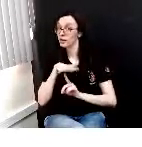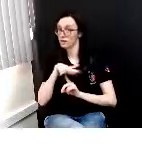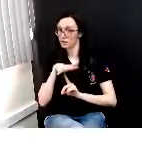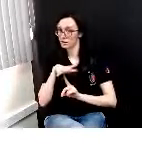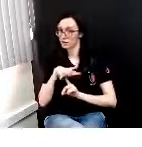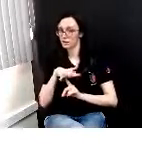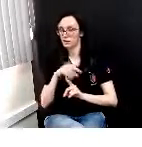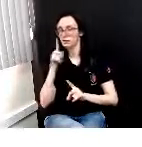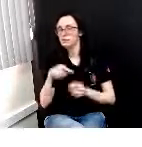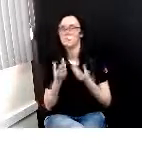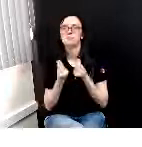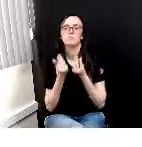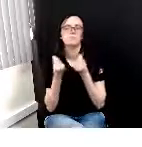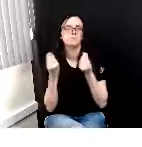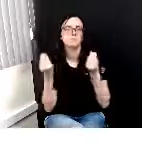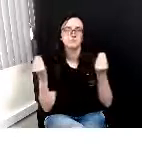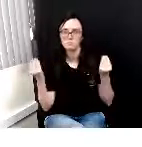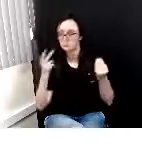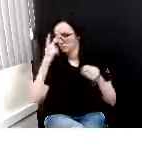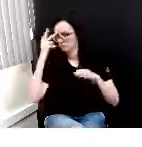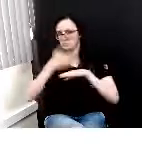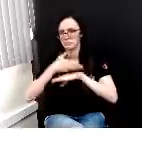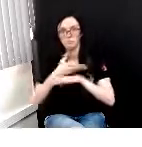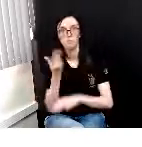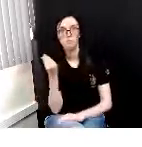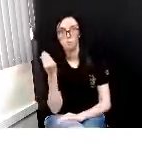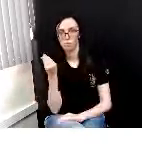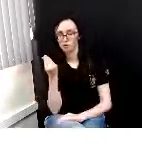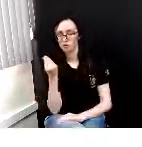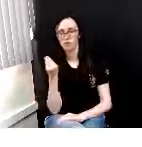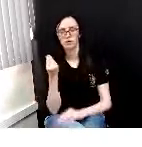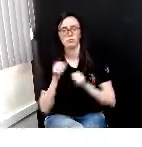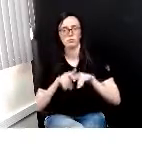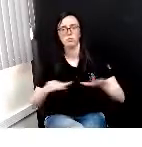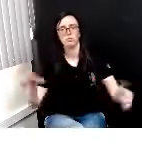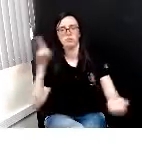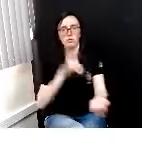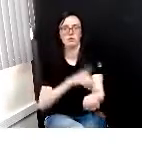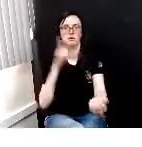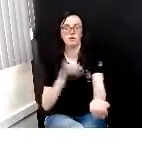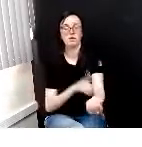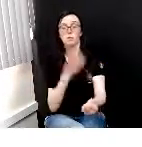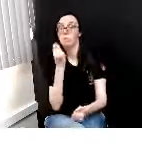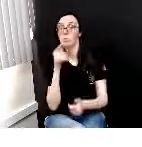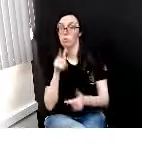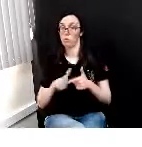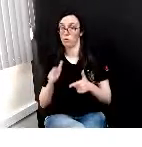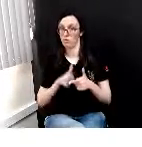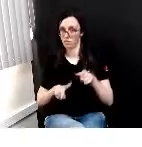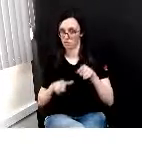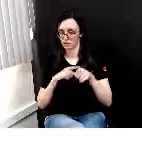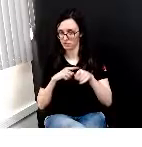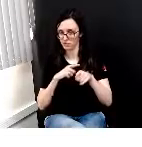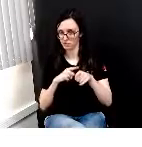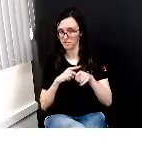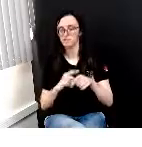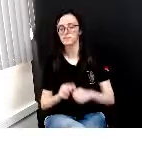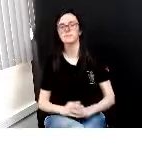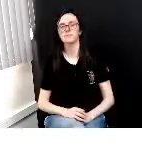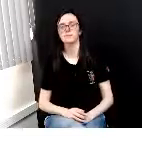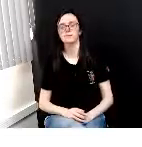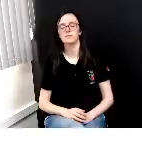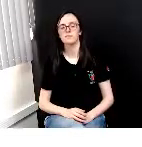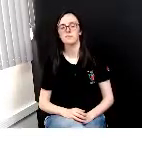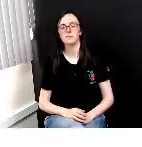é bastante atingida no momento, né? Há uma disseminação desse problema, né? A